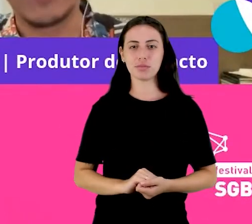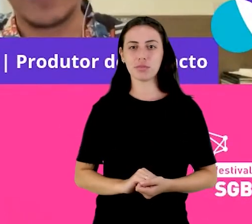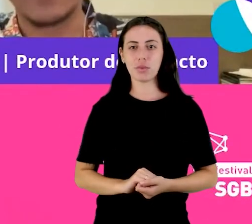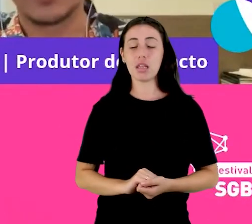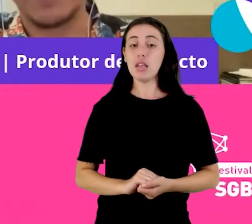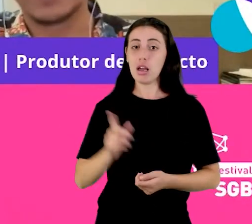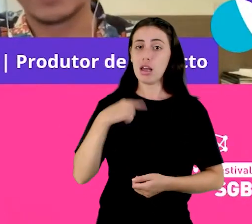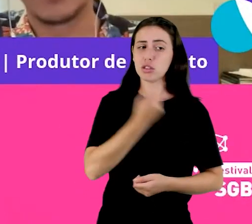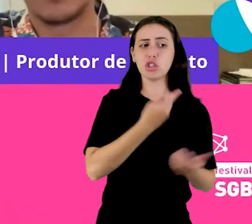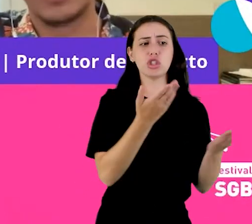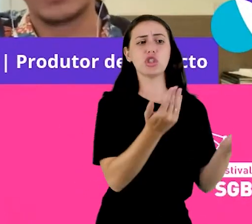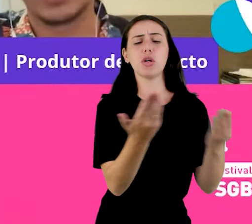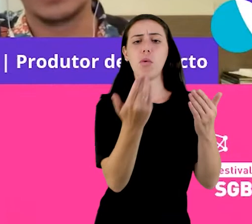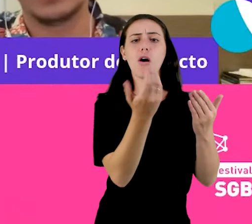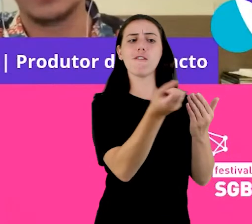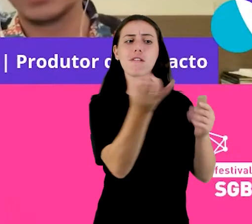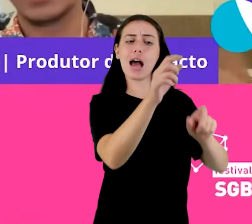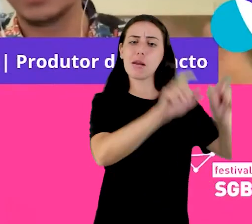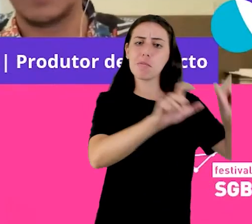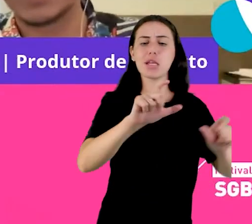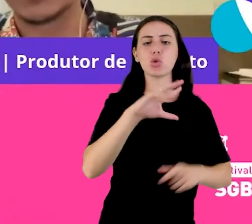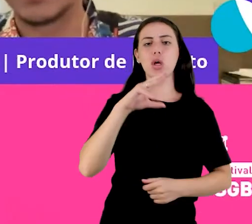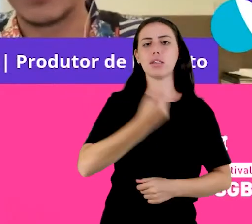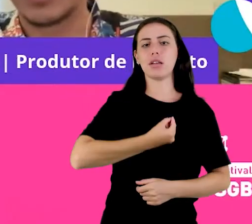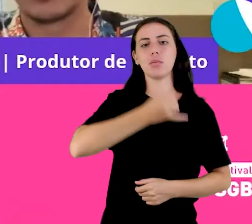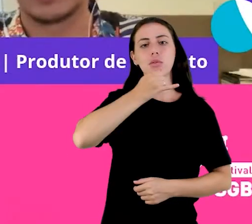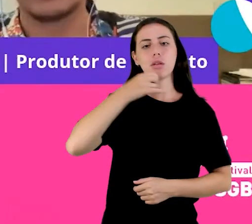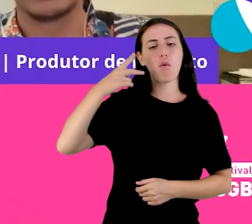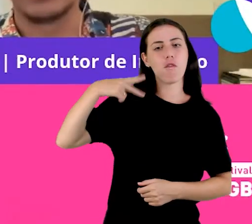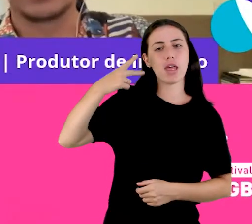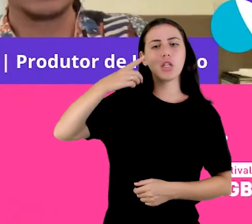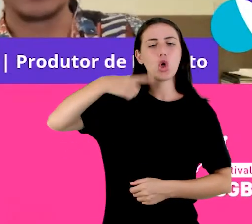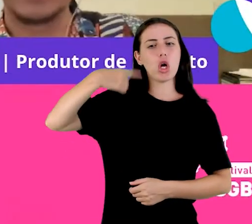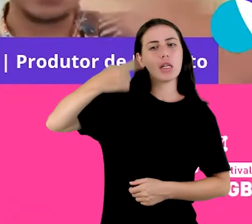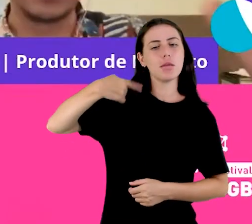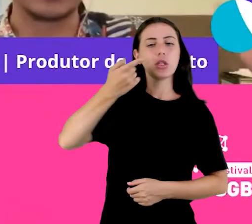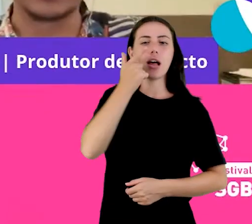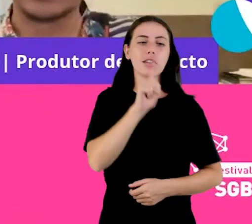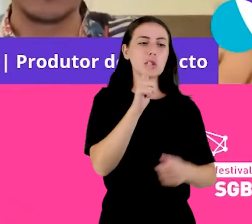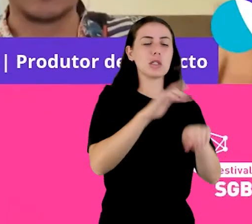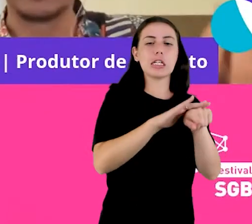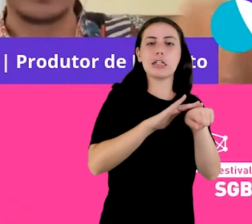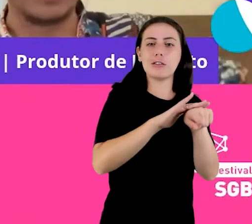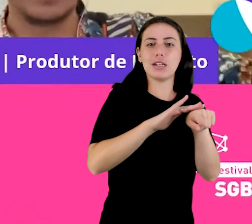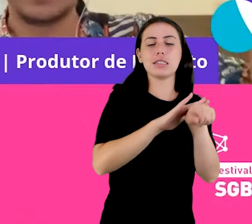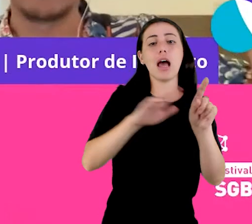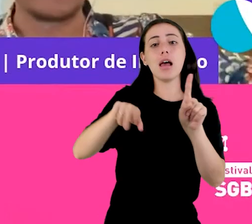outra que falava sobre representação política e representação em espaços institucionais, que a gente chamou diversas pessoas trans que